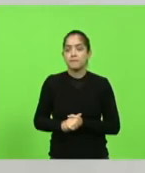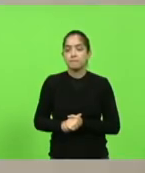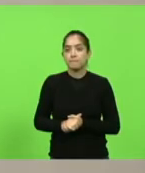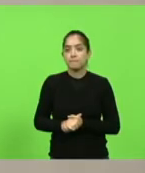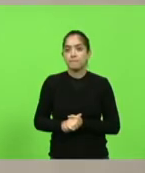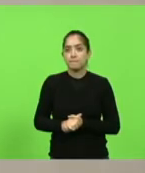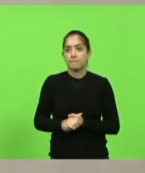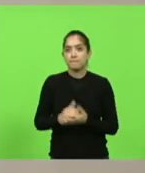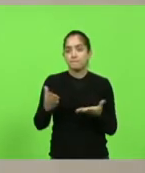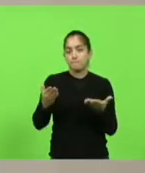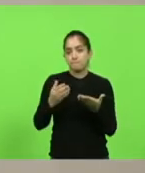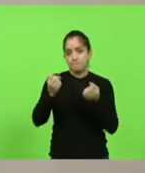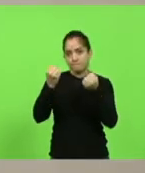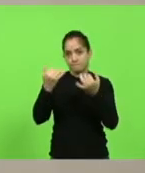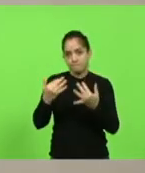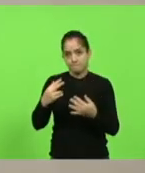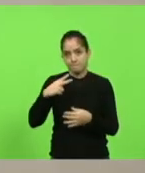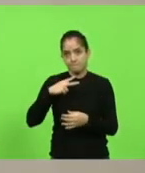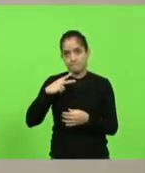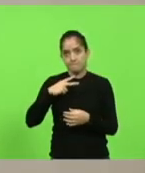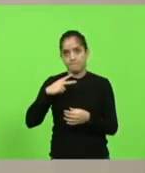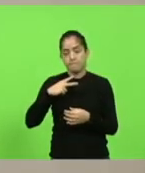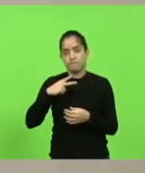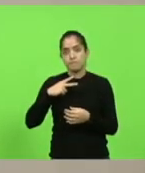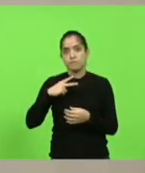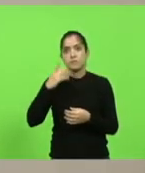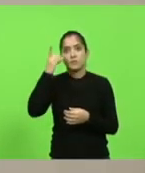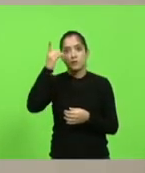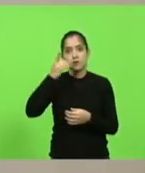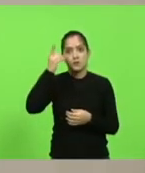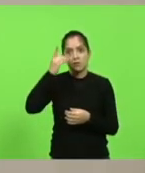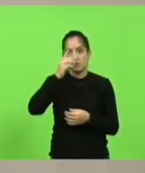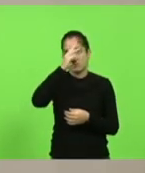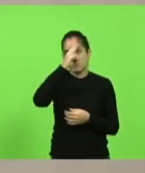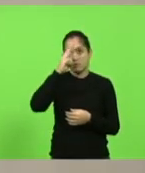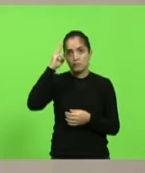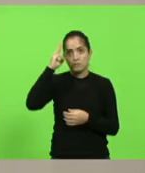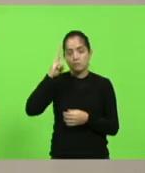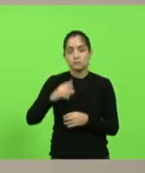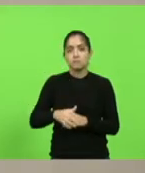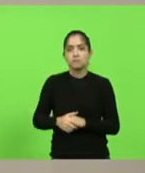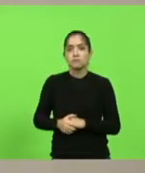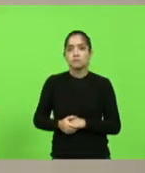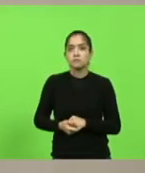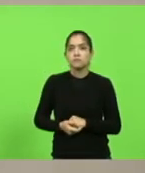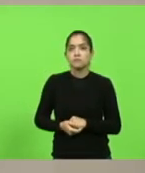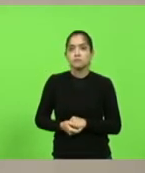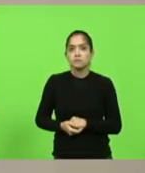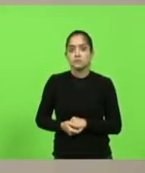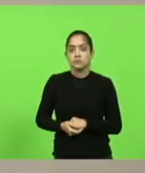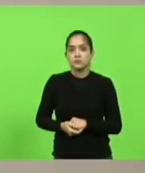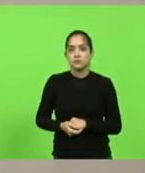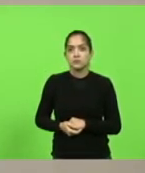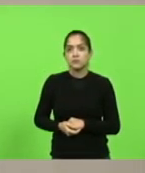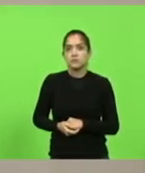Ainda em explicações pessoais, fará uso da palavra o deputado Ronei Weber, pelo tempo de até 10 minutos.